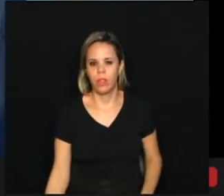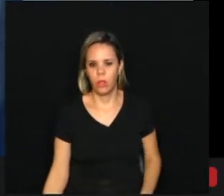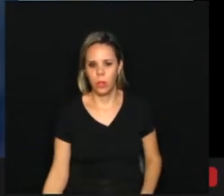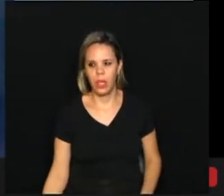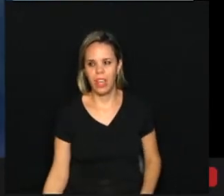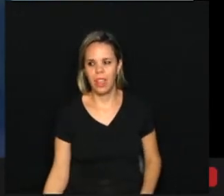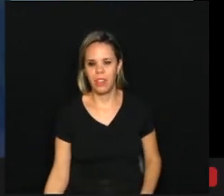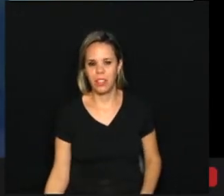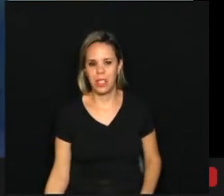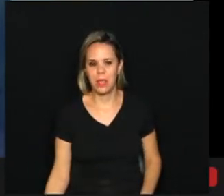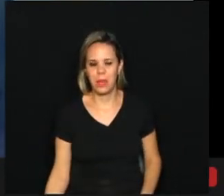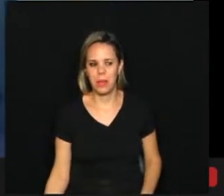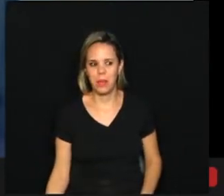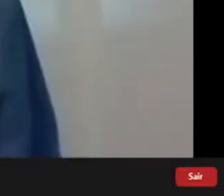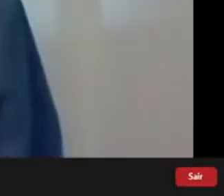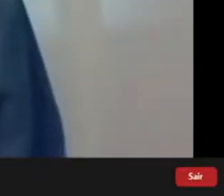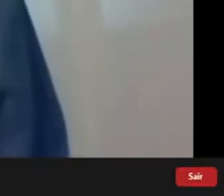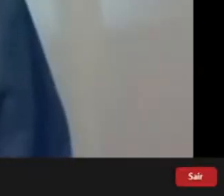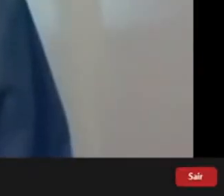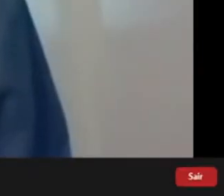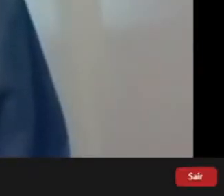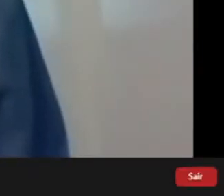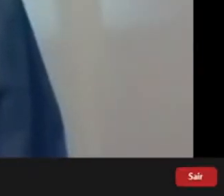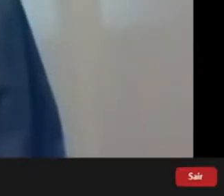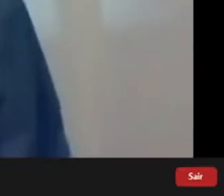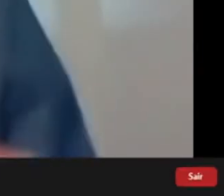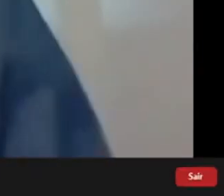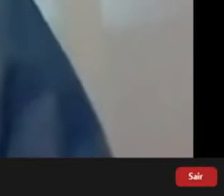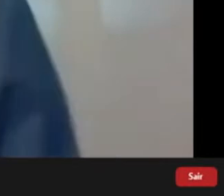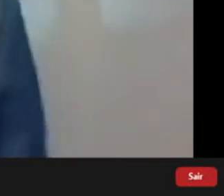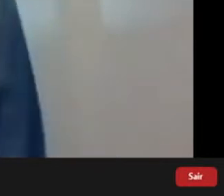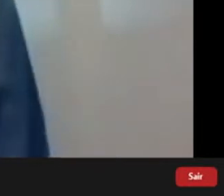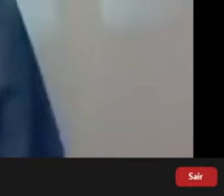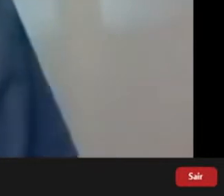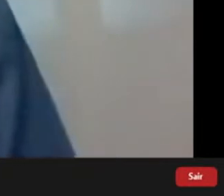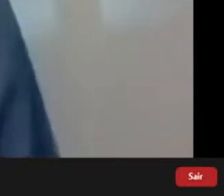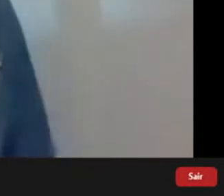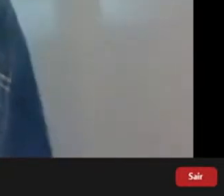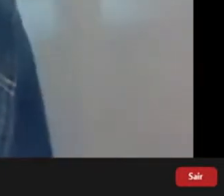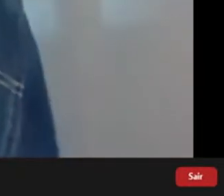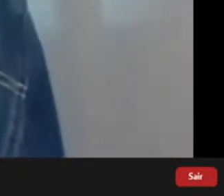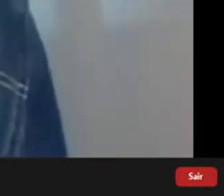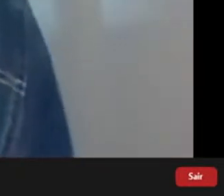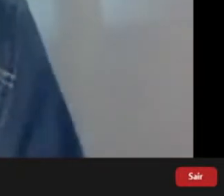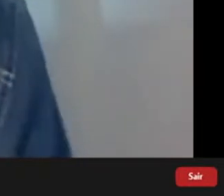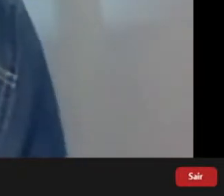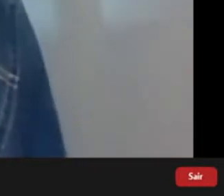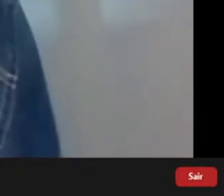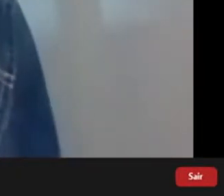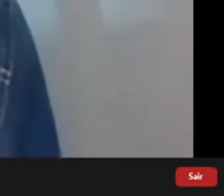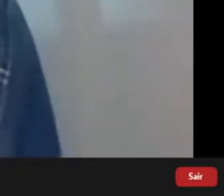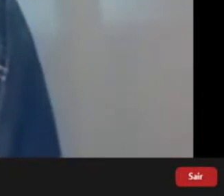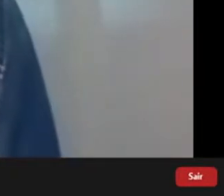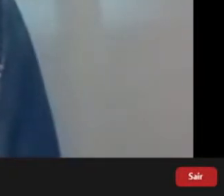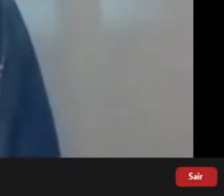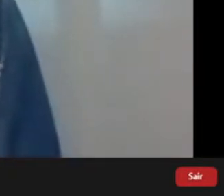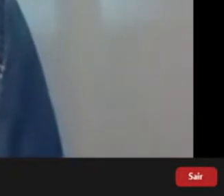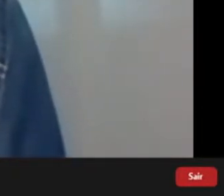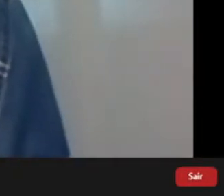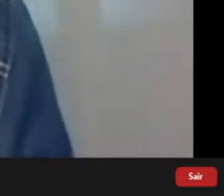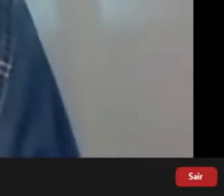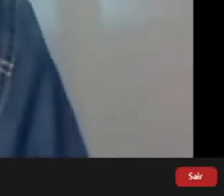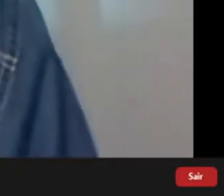do momento em que houve essa reação por parte da secretaria diante da pressão. Mas isso não basta. Isso não vai resolver os nossos